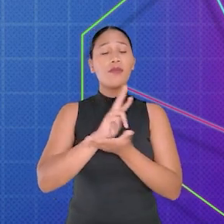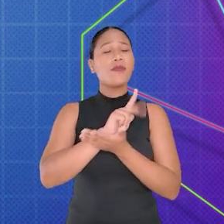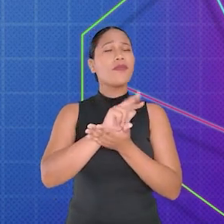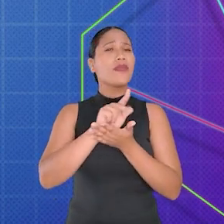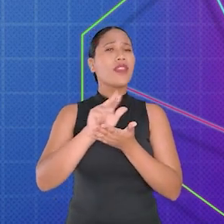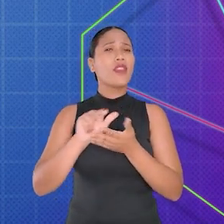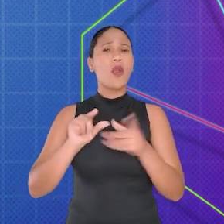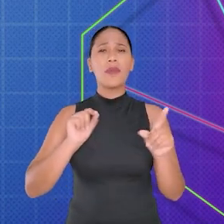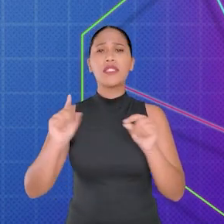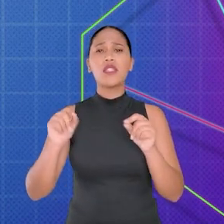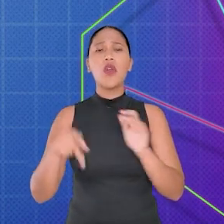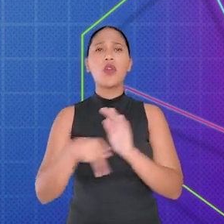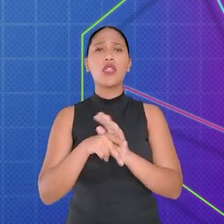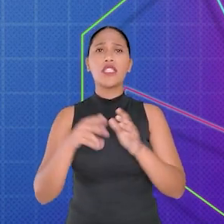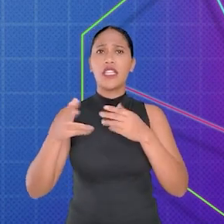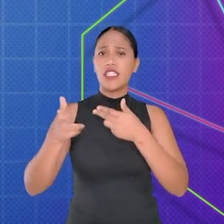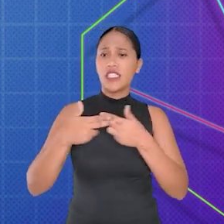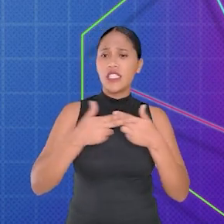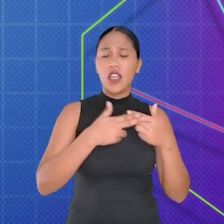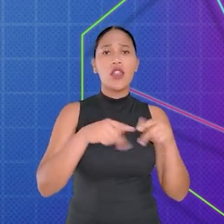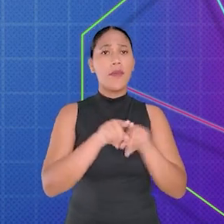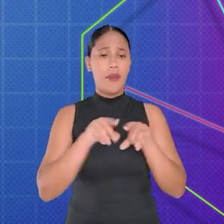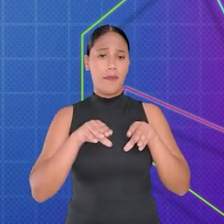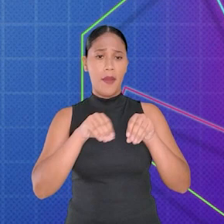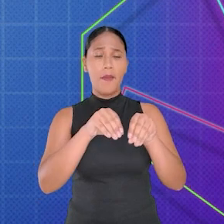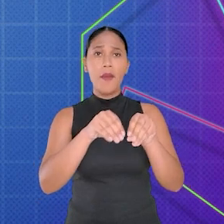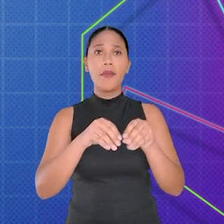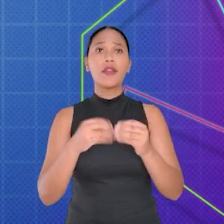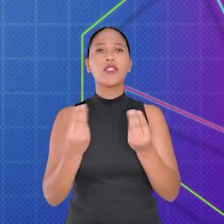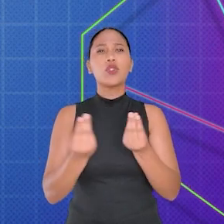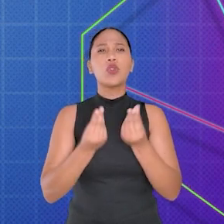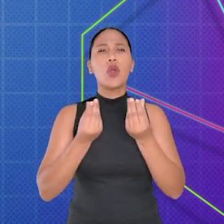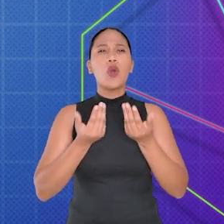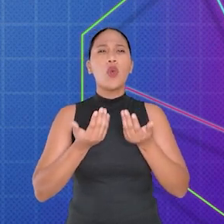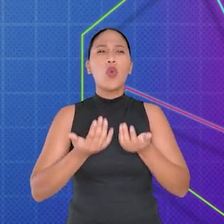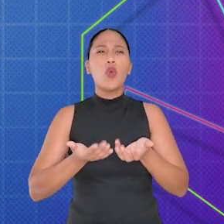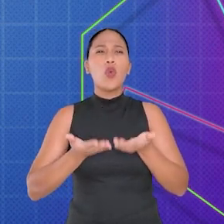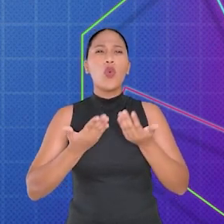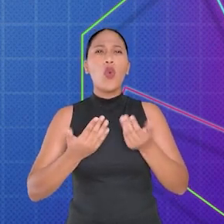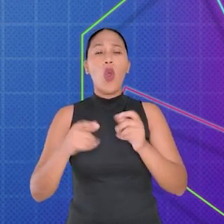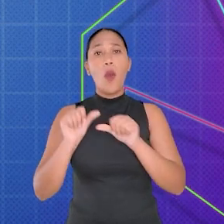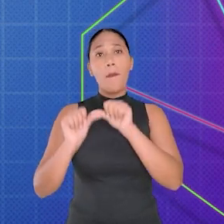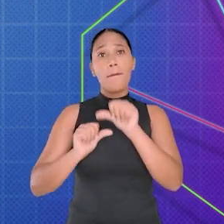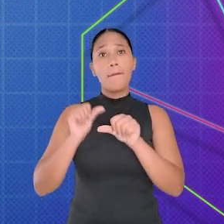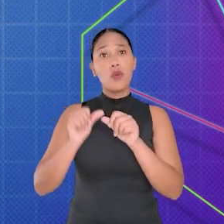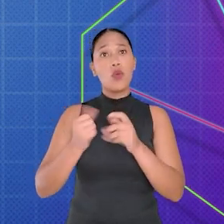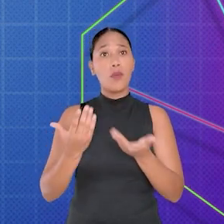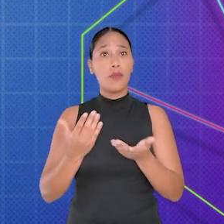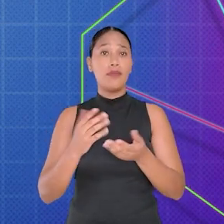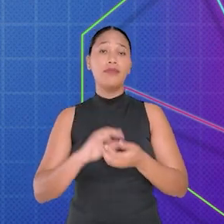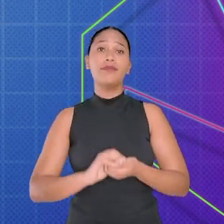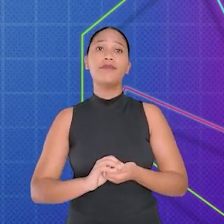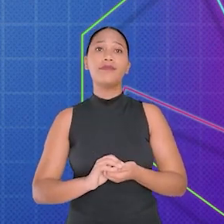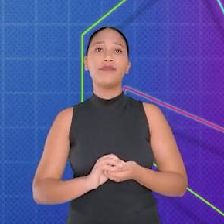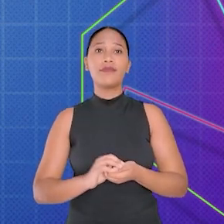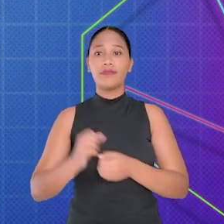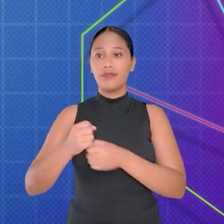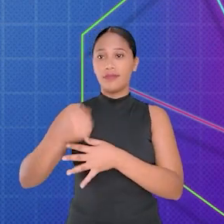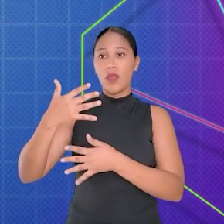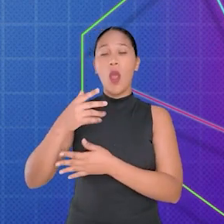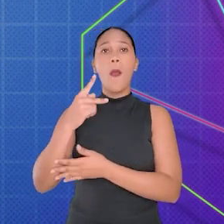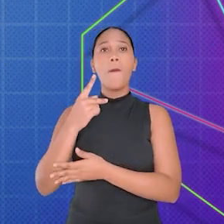oferece diversas opções de edição e manipulação de malhas, como suavização de arestas ou modificação da topologia.